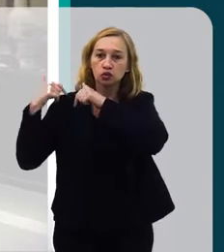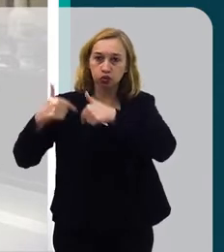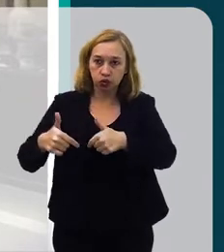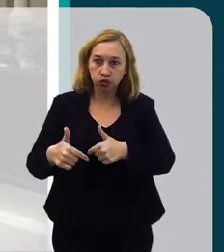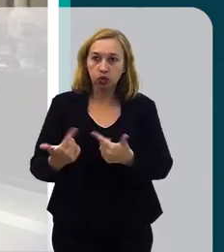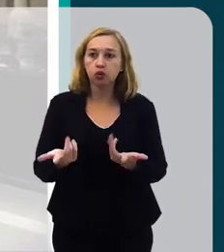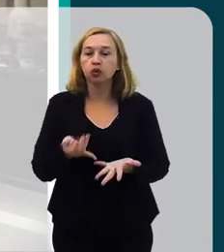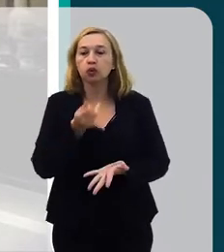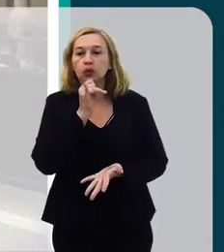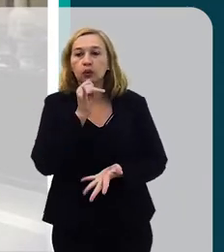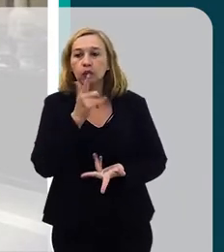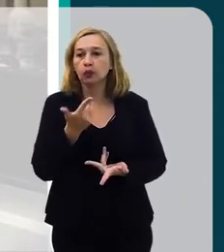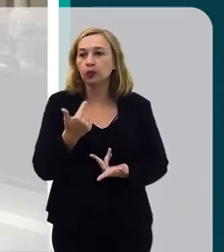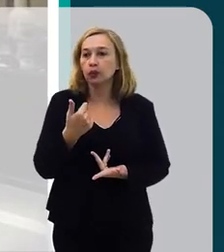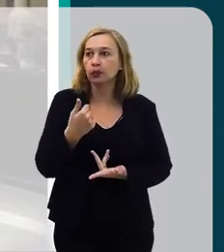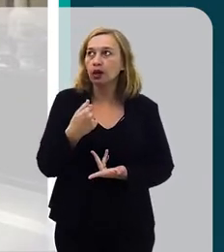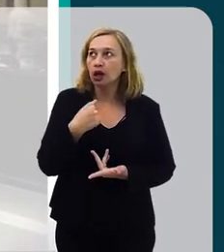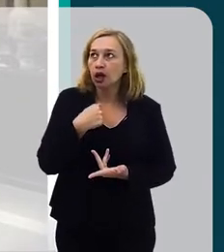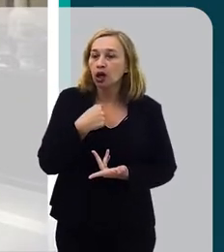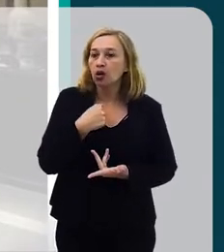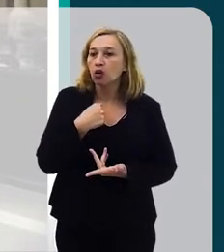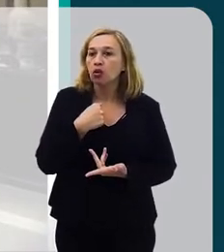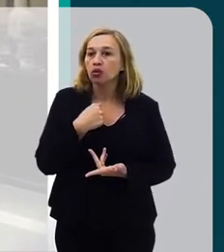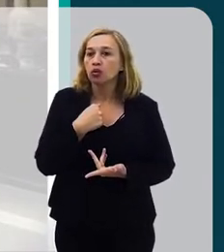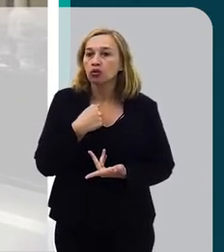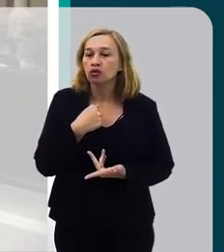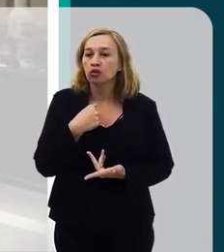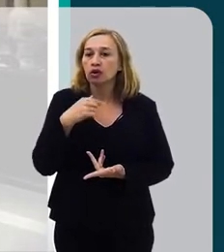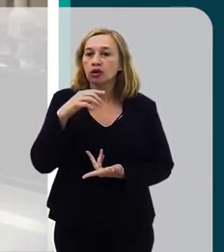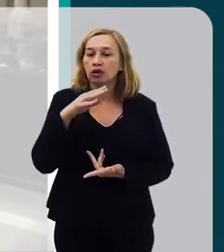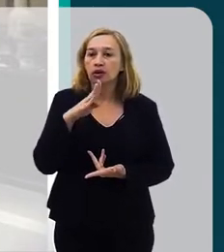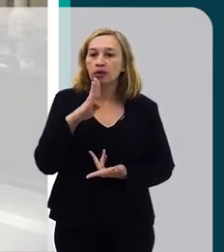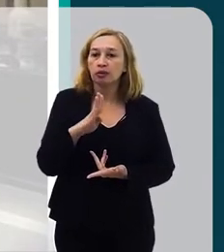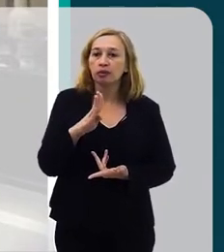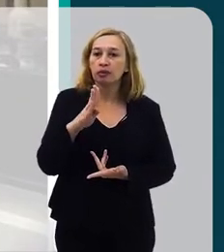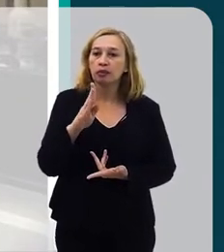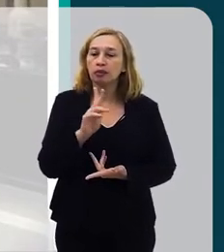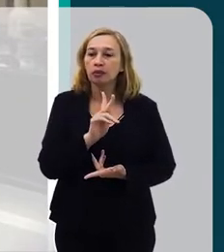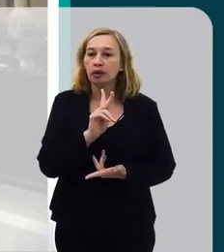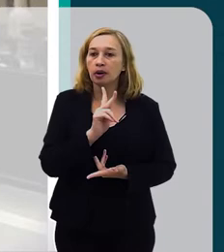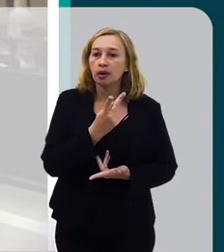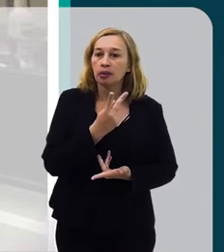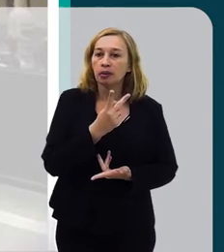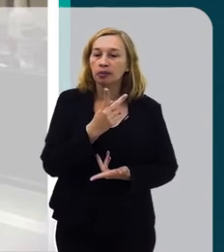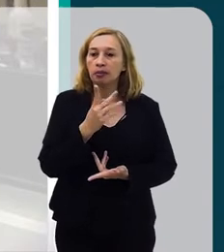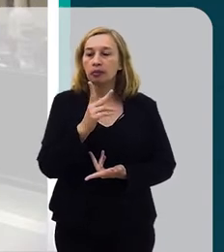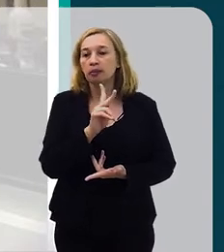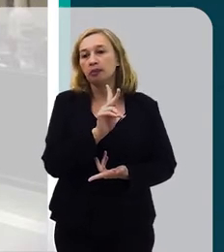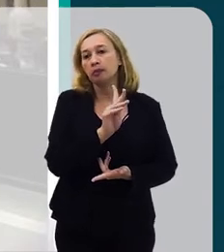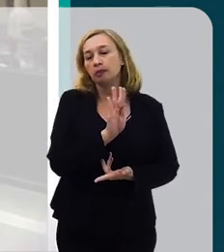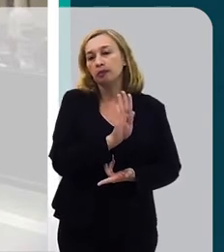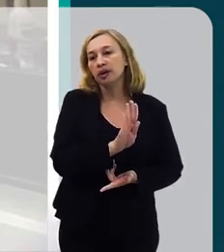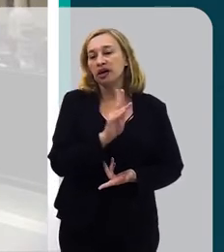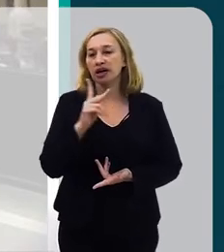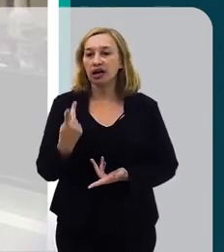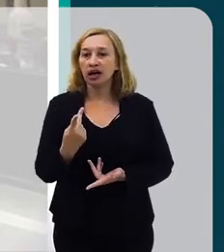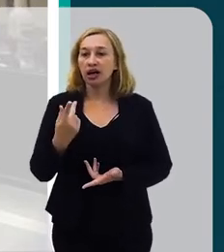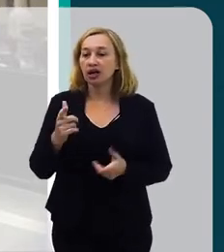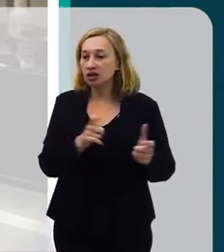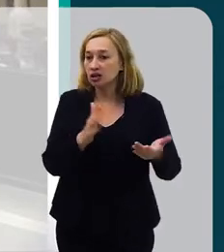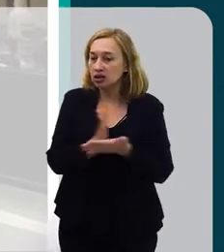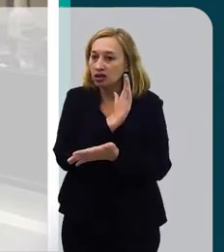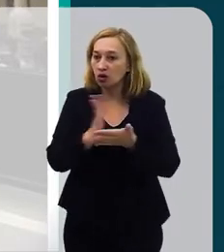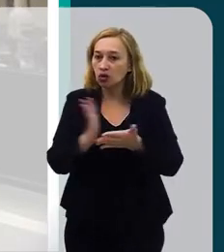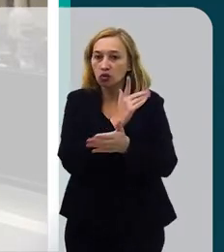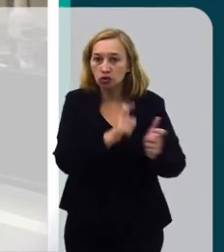mais conservadores. Por exemplo, eu estive em Belo Horizonte, né? Minas Gerais, e em